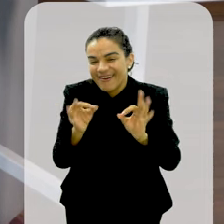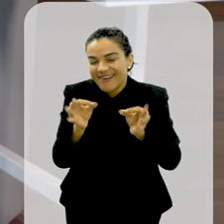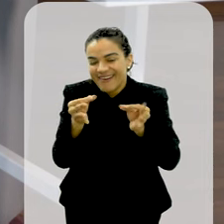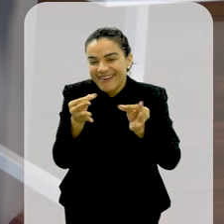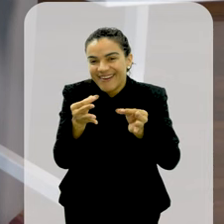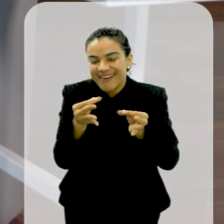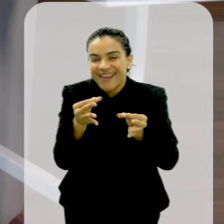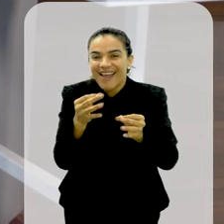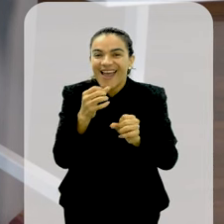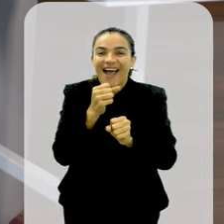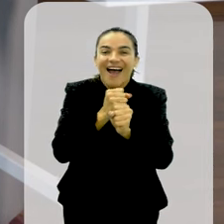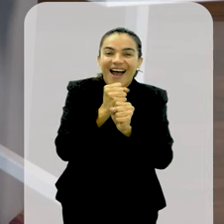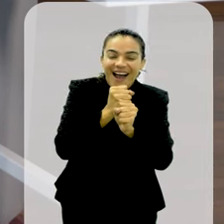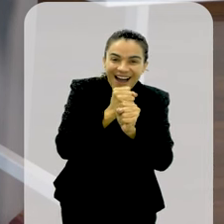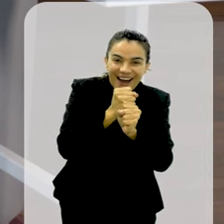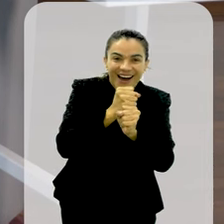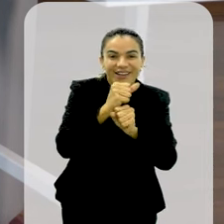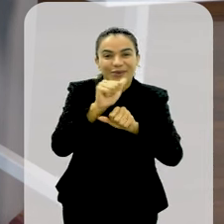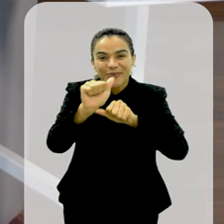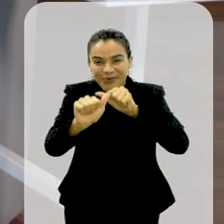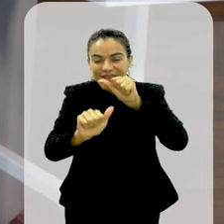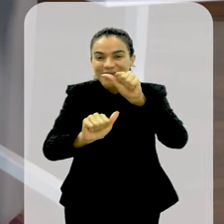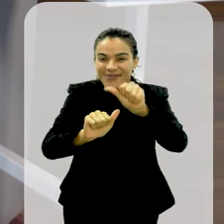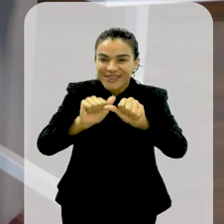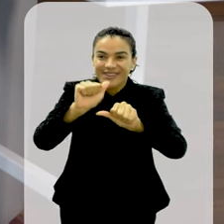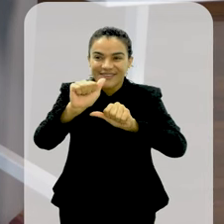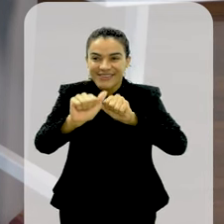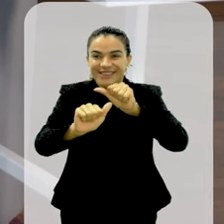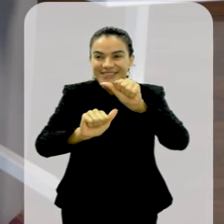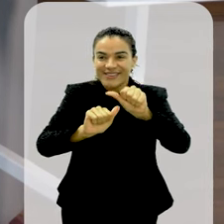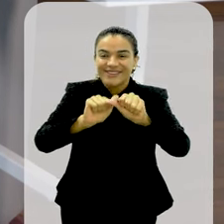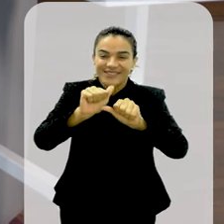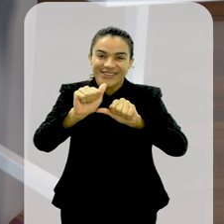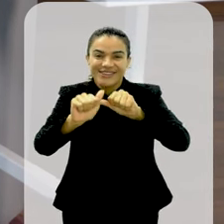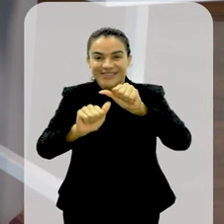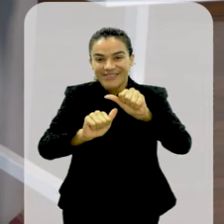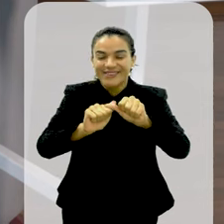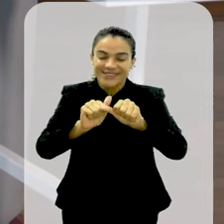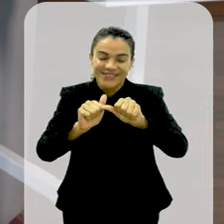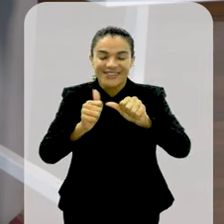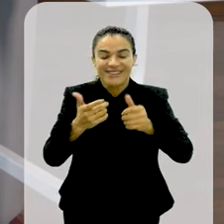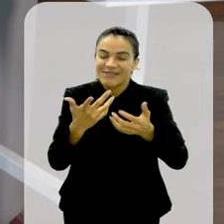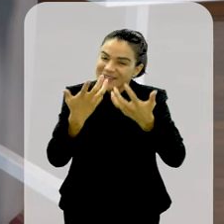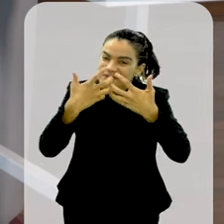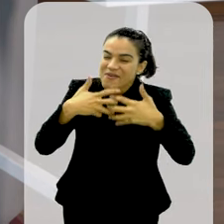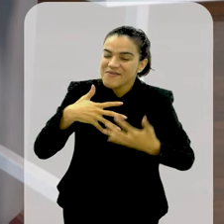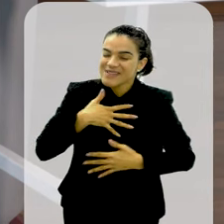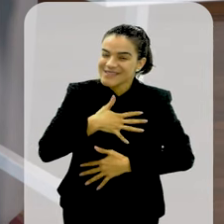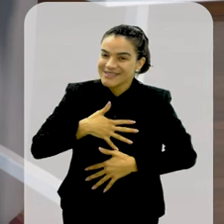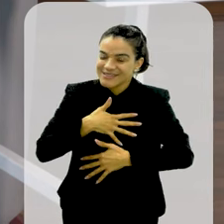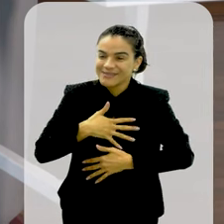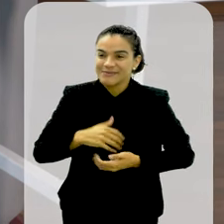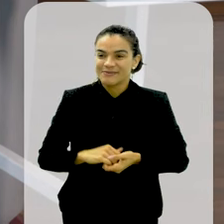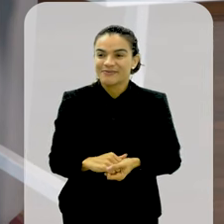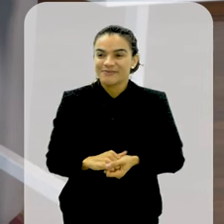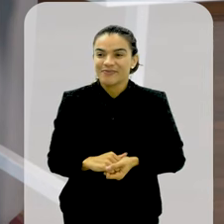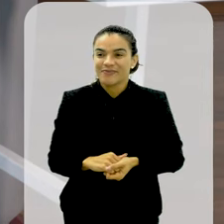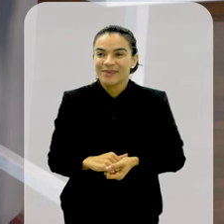né? É. Cada ano botam mais coisa na gente, né? Exatamente. É mais uma função. Mas, pelo jeito, foi uma função prazerosa.